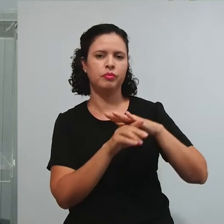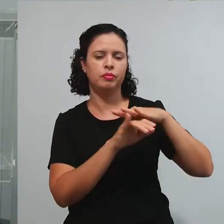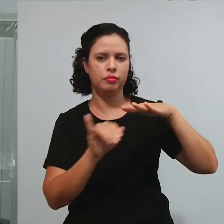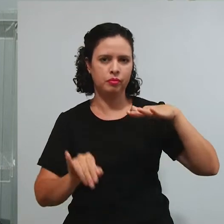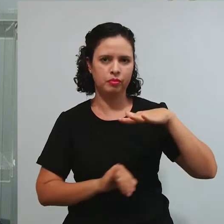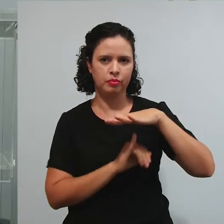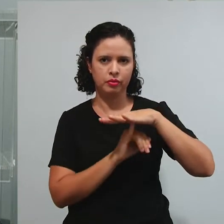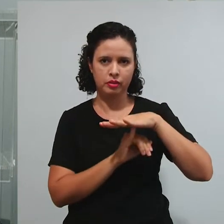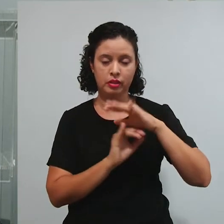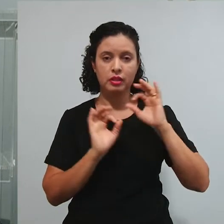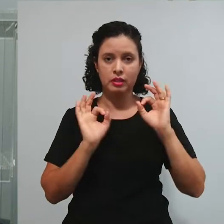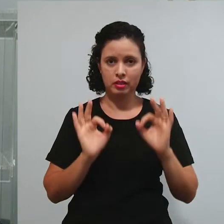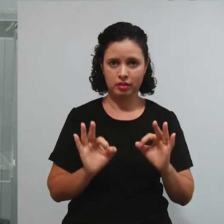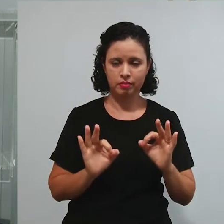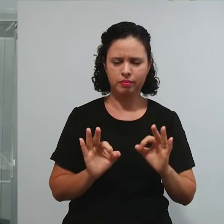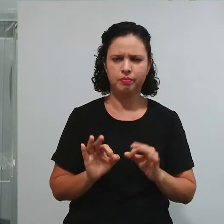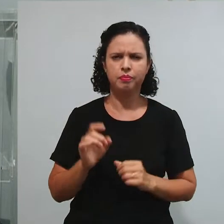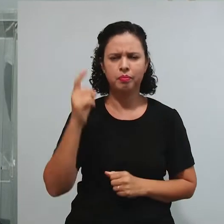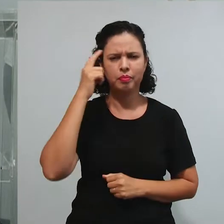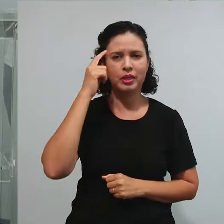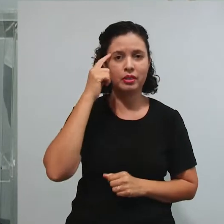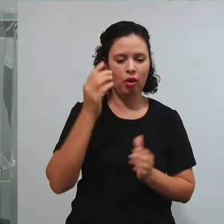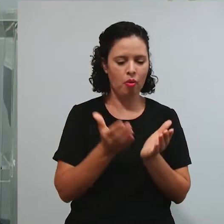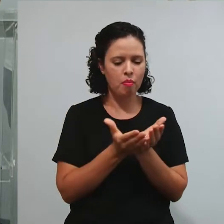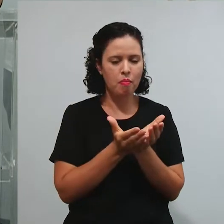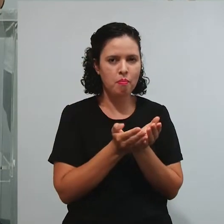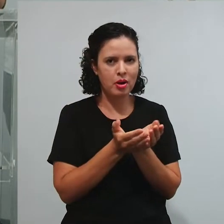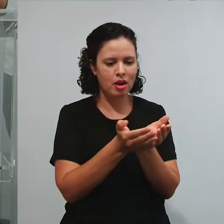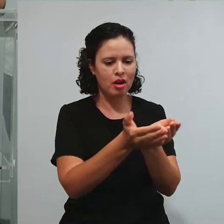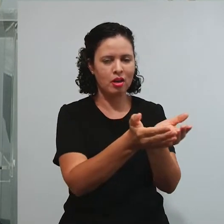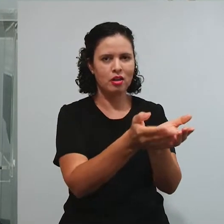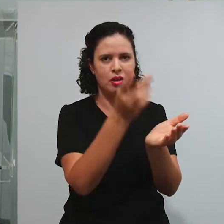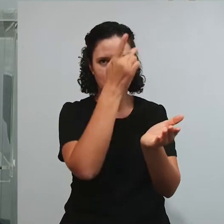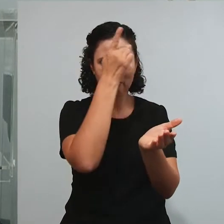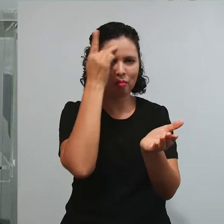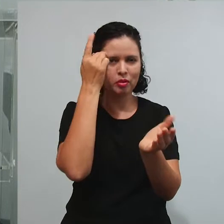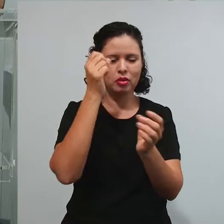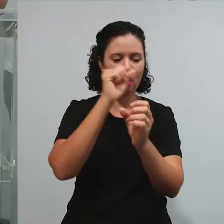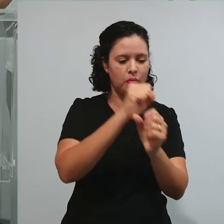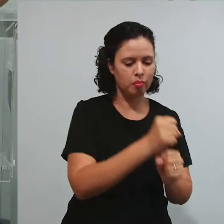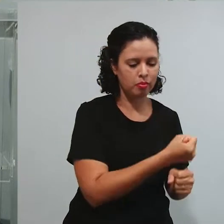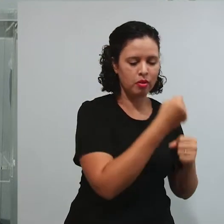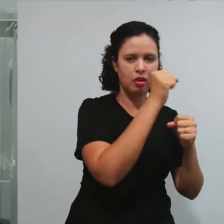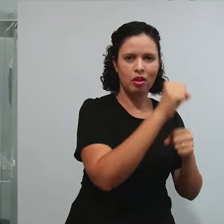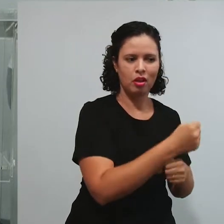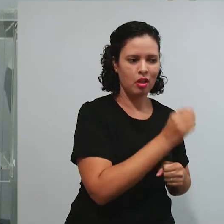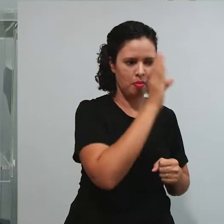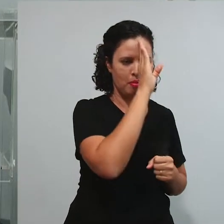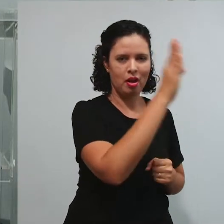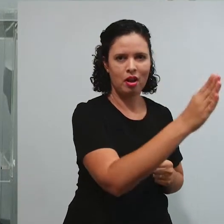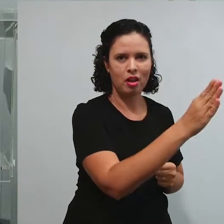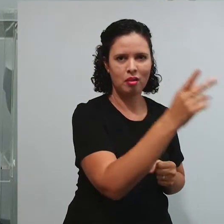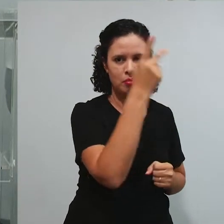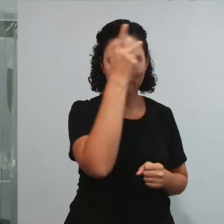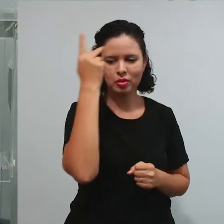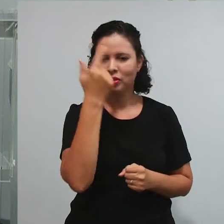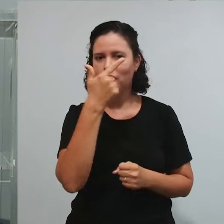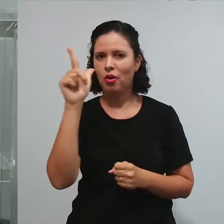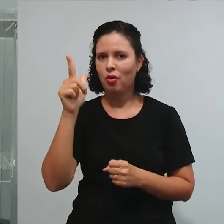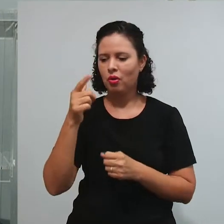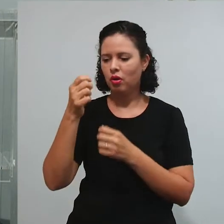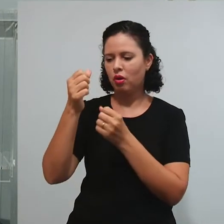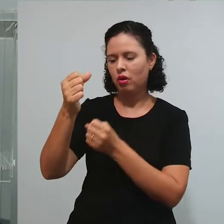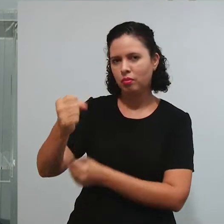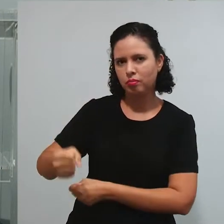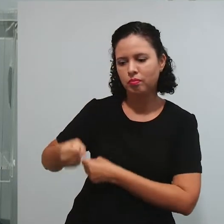organização, certo? Já imaginou um barco em que cada um tivesse remando para uma direção diferente? Não ia